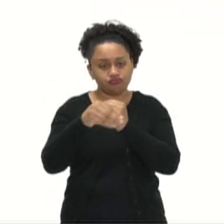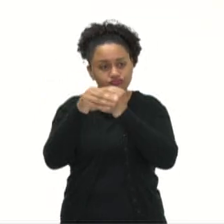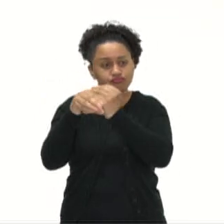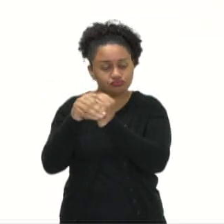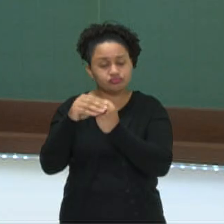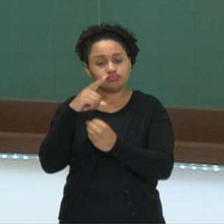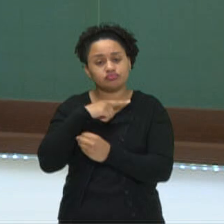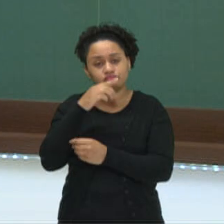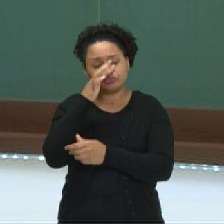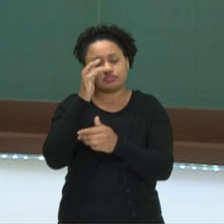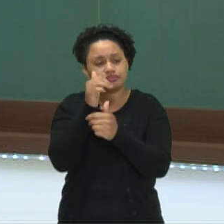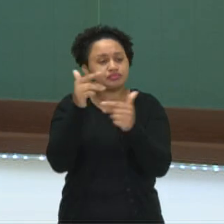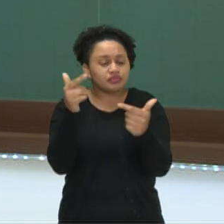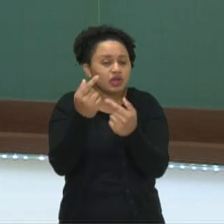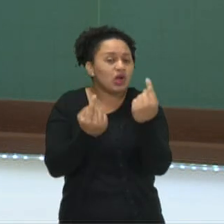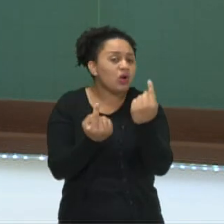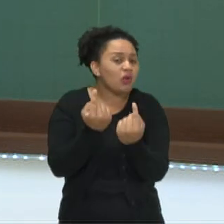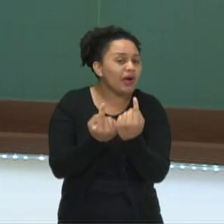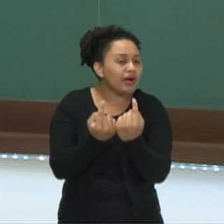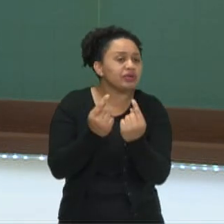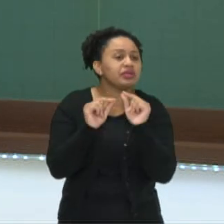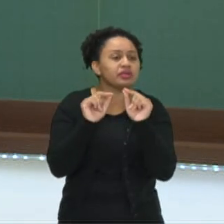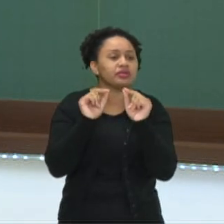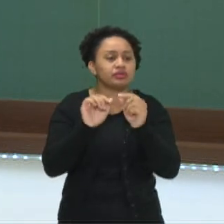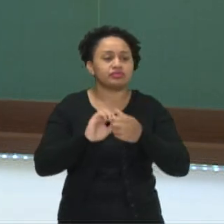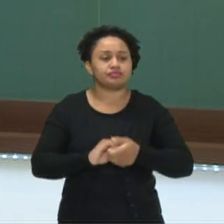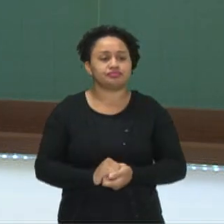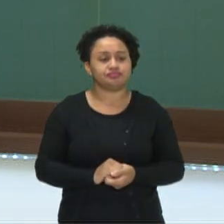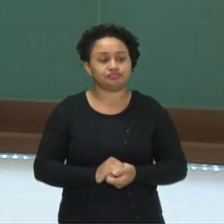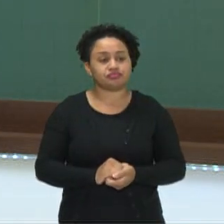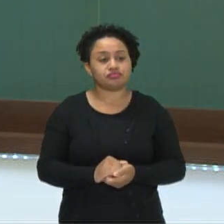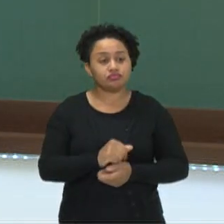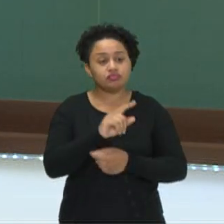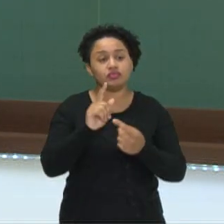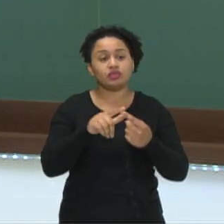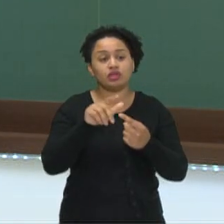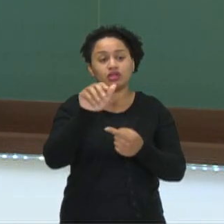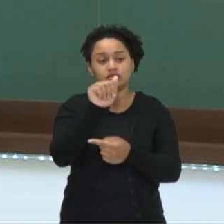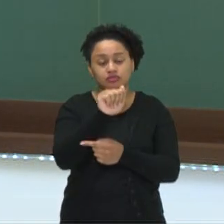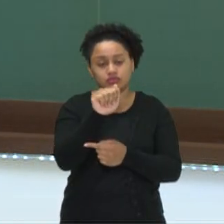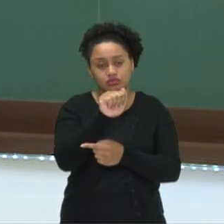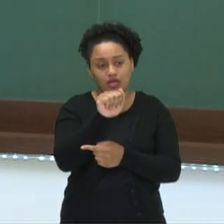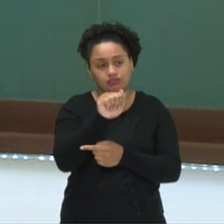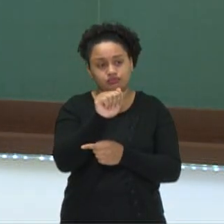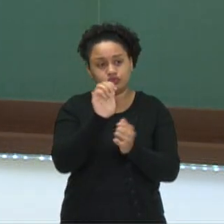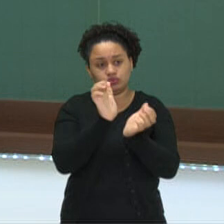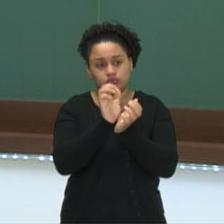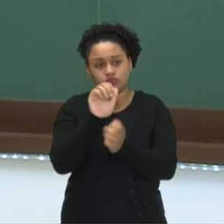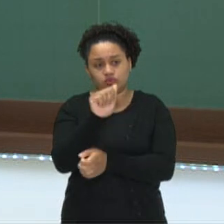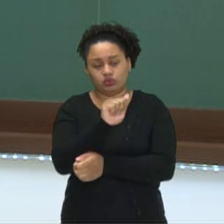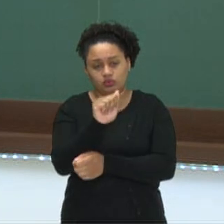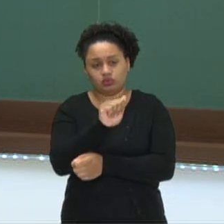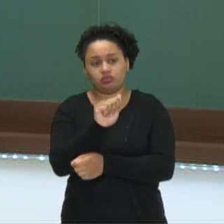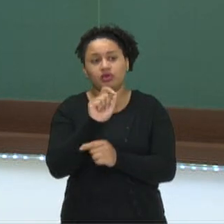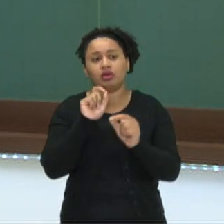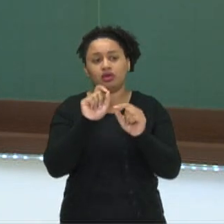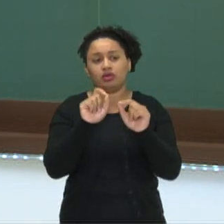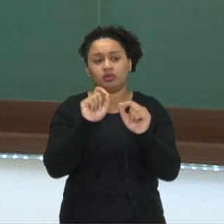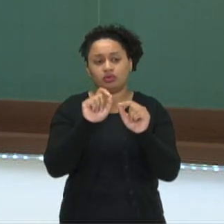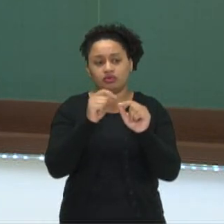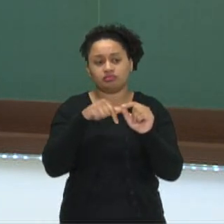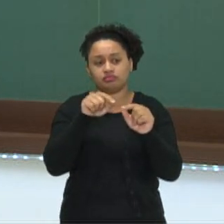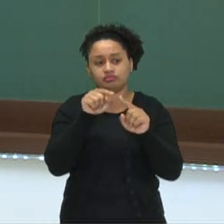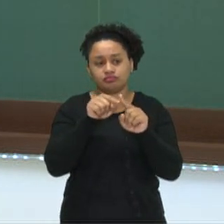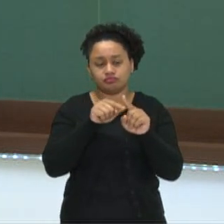plantas. Qual que seria essa aquisição? Vamos conferir? Então, aqui na aquisição primeira, na A, né, nessa